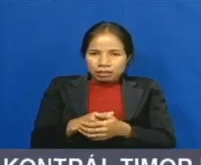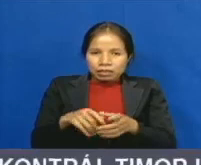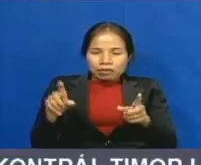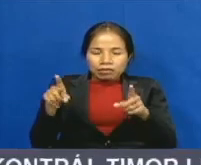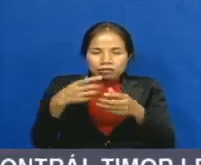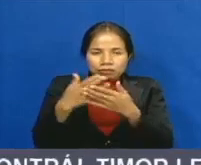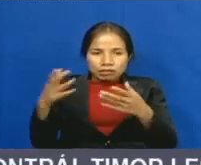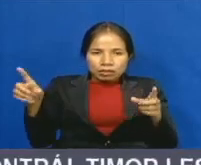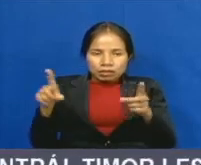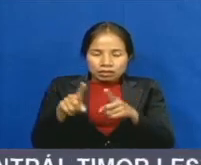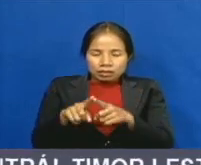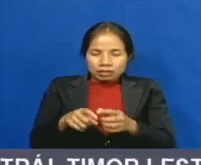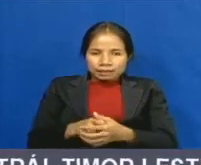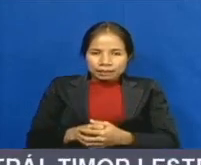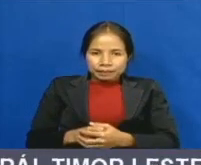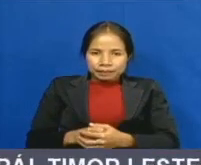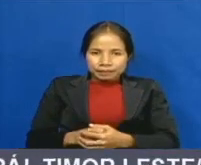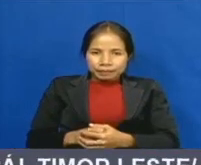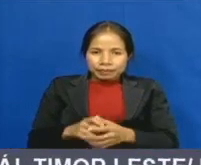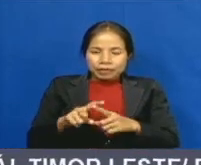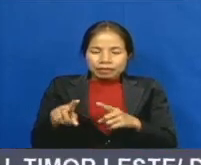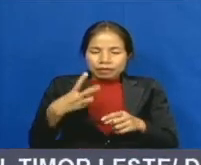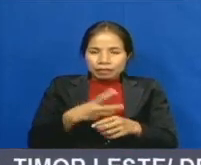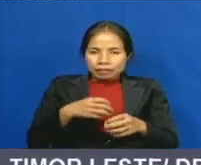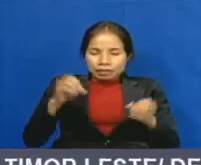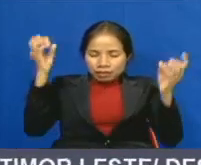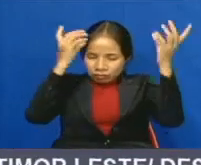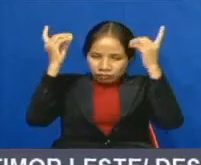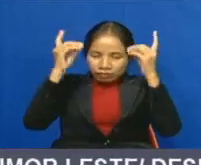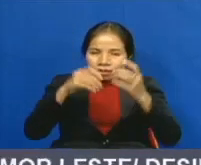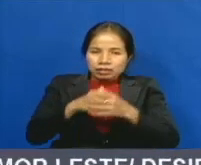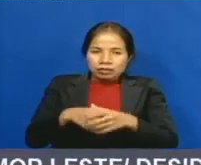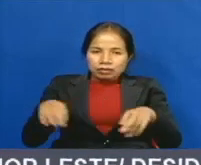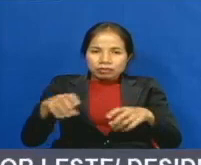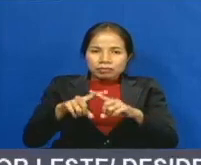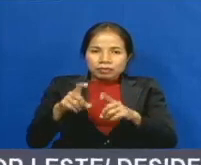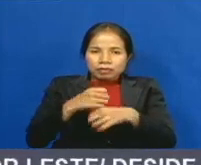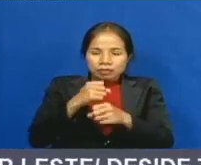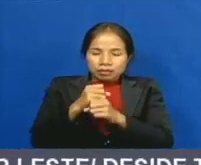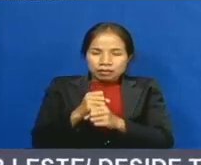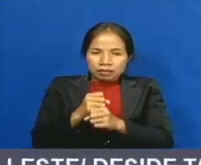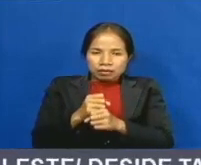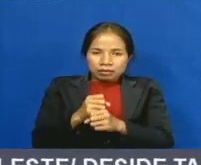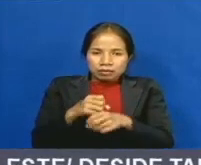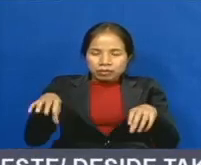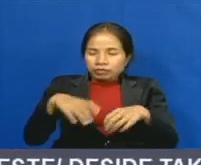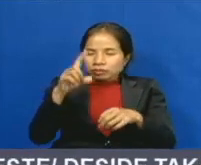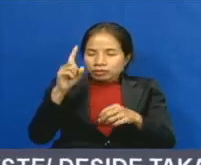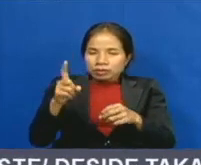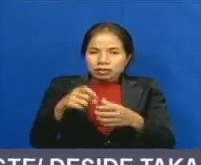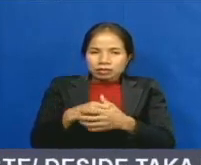sei lá preocupa o recurso, também a mim cria um mecanismo lá se que a mim responde. Mas bem,